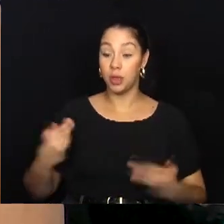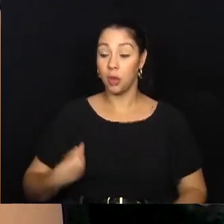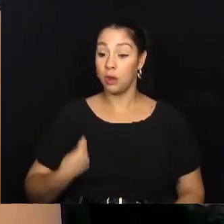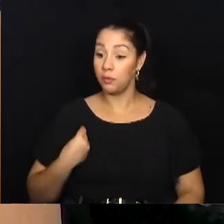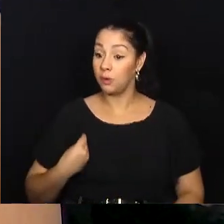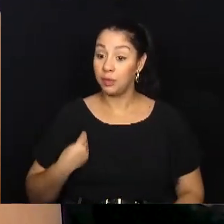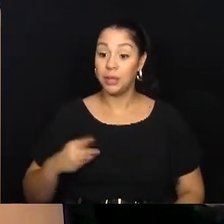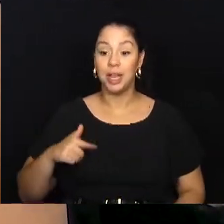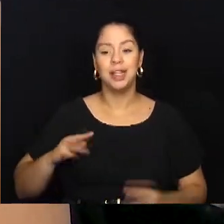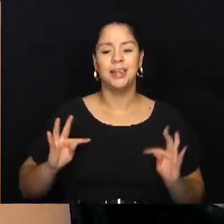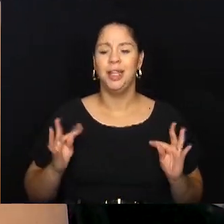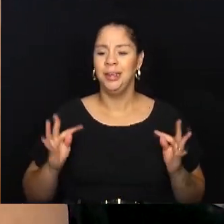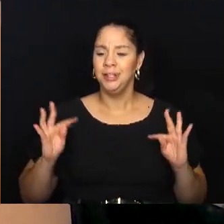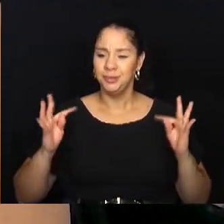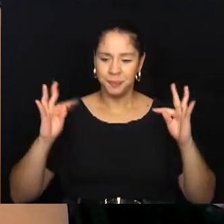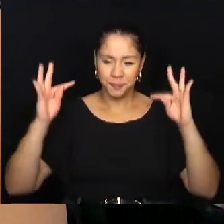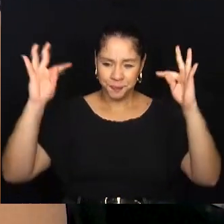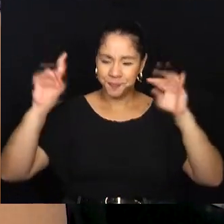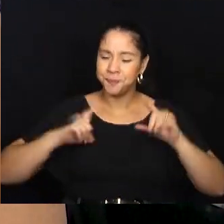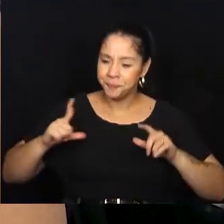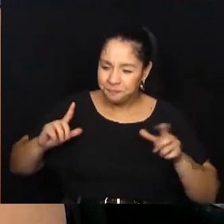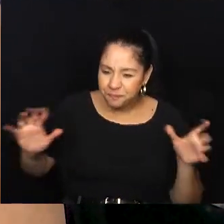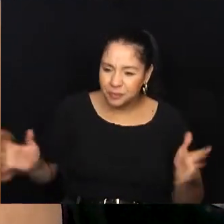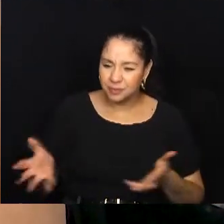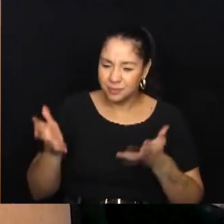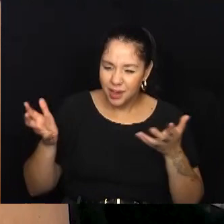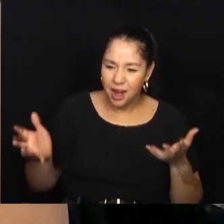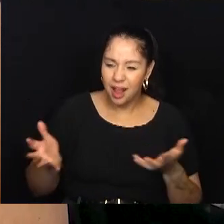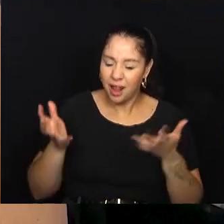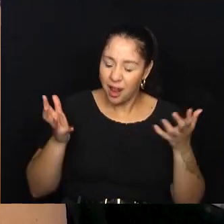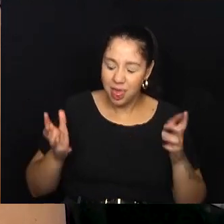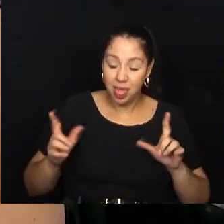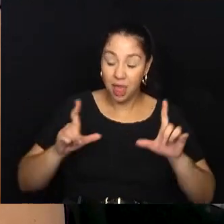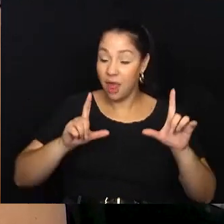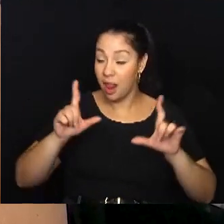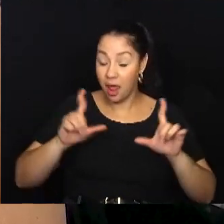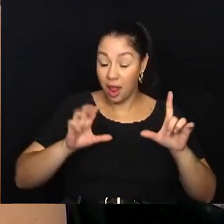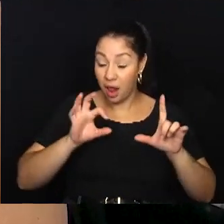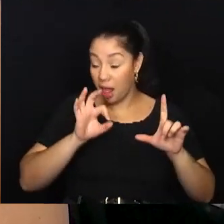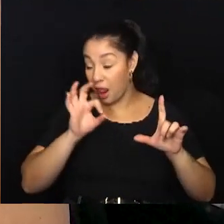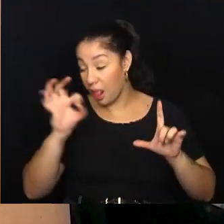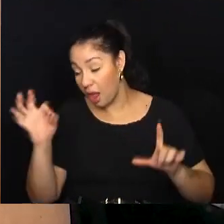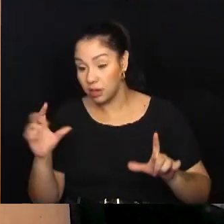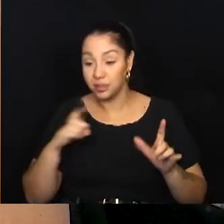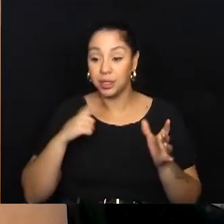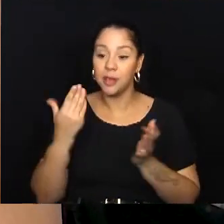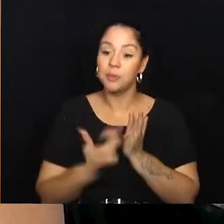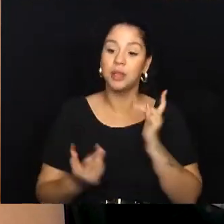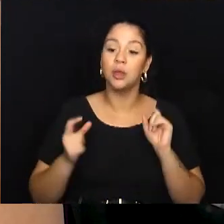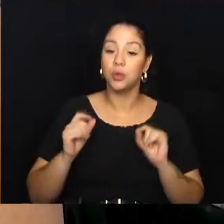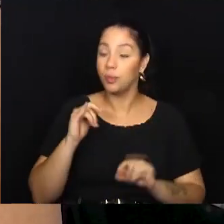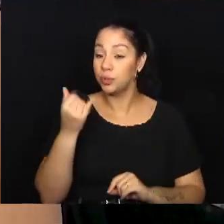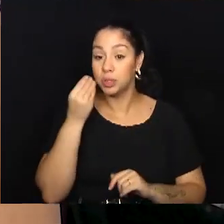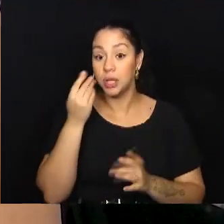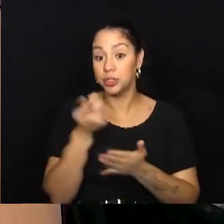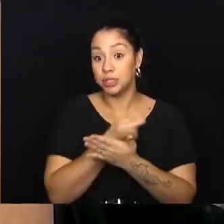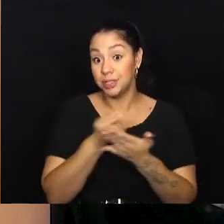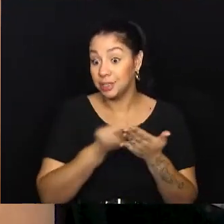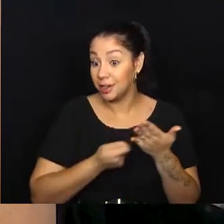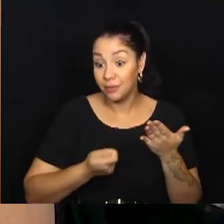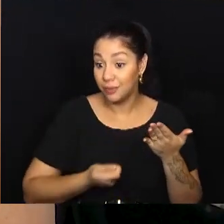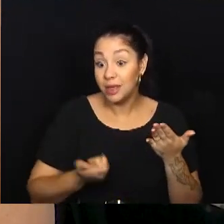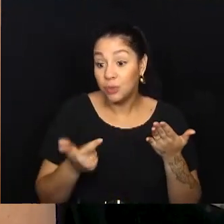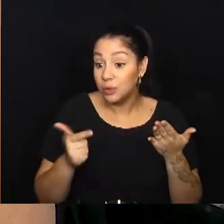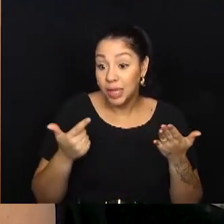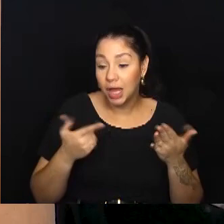No momento em que a gente vive, de muita tecnologia, de muito estímulo audiovisual, a gente está perdendo a